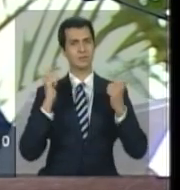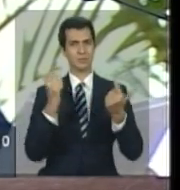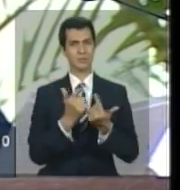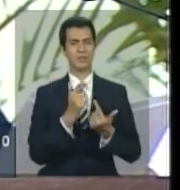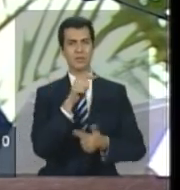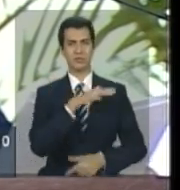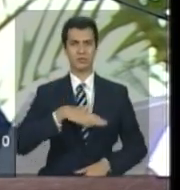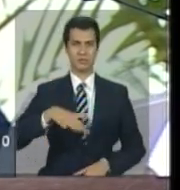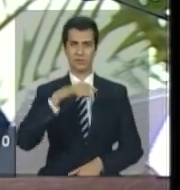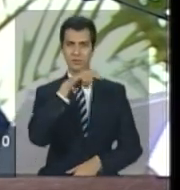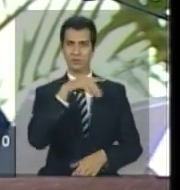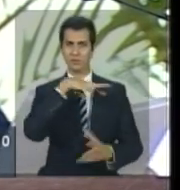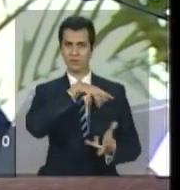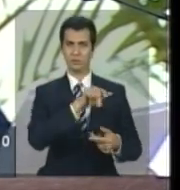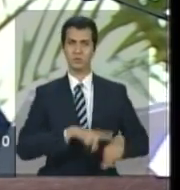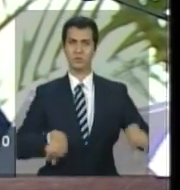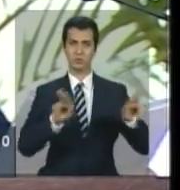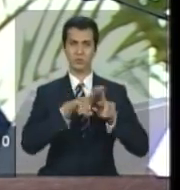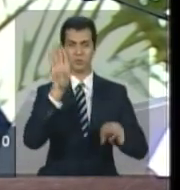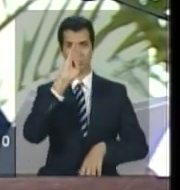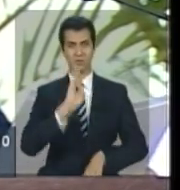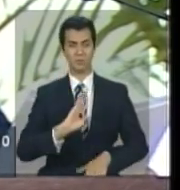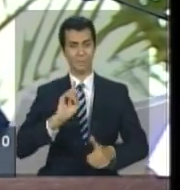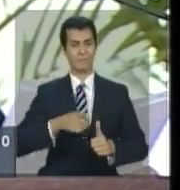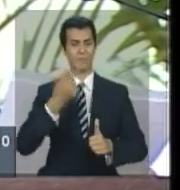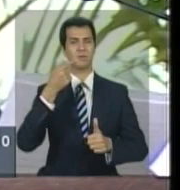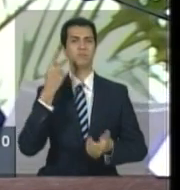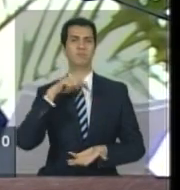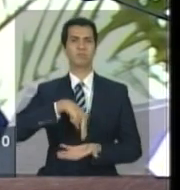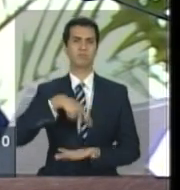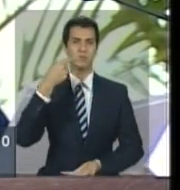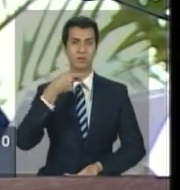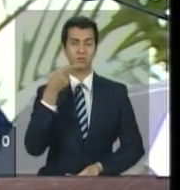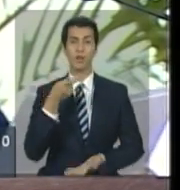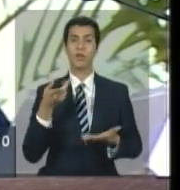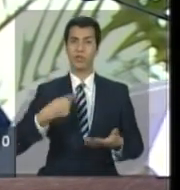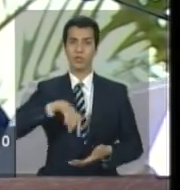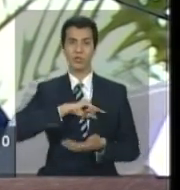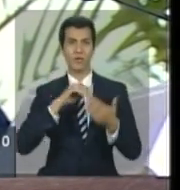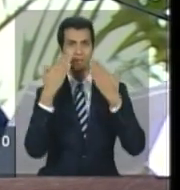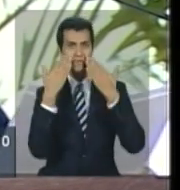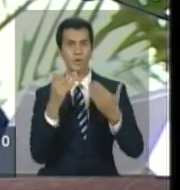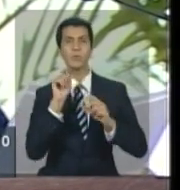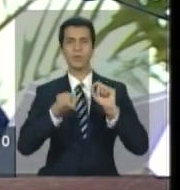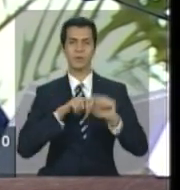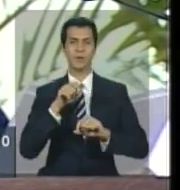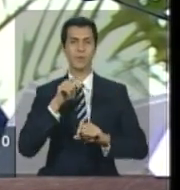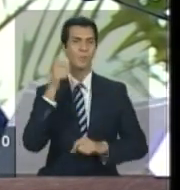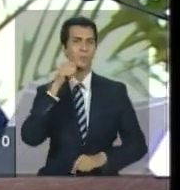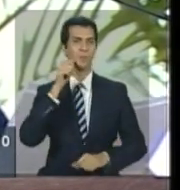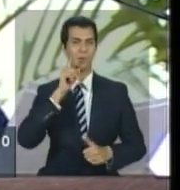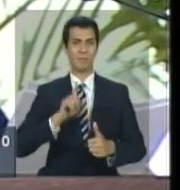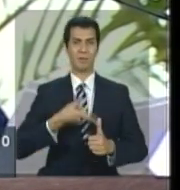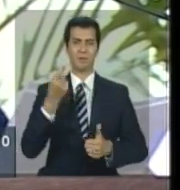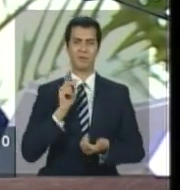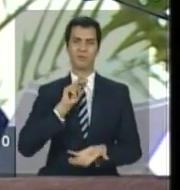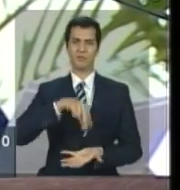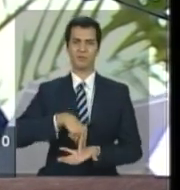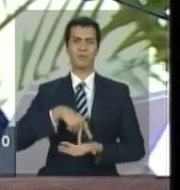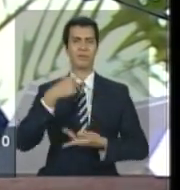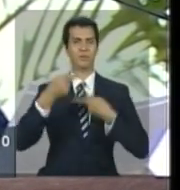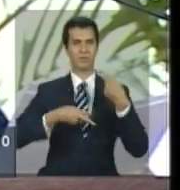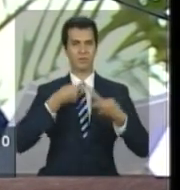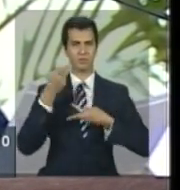testemunhamos orgulhosamente a primeira mulher na história a iniciar as tratativas no